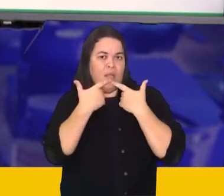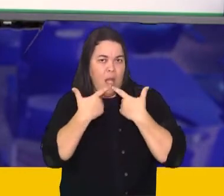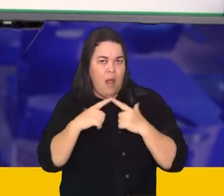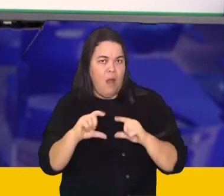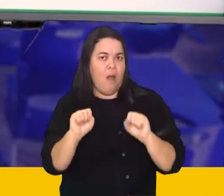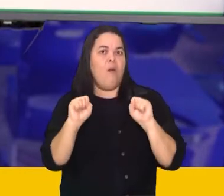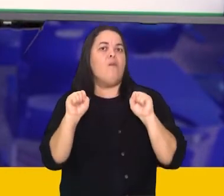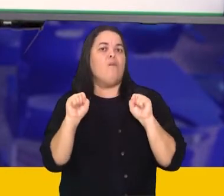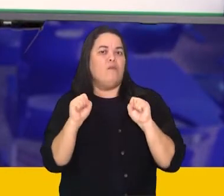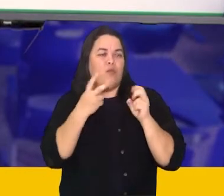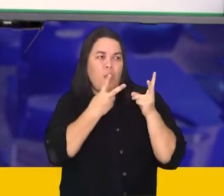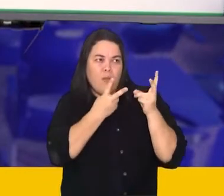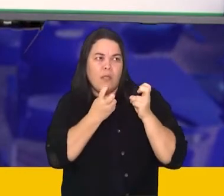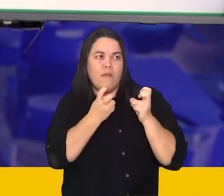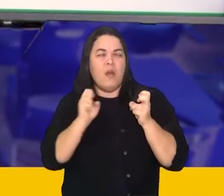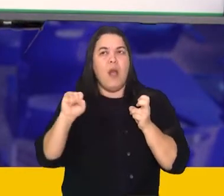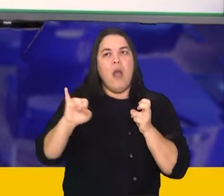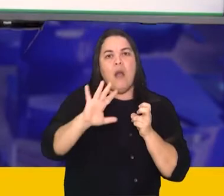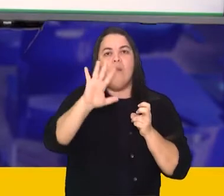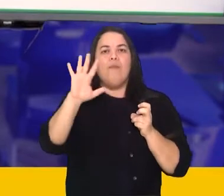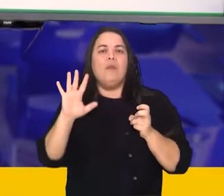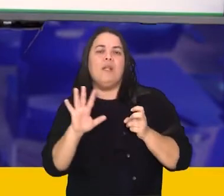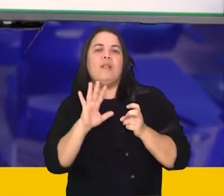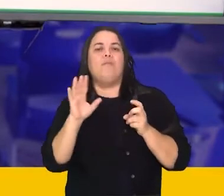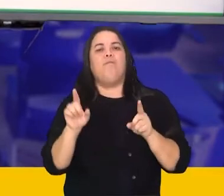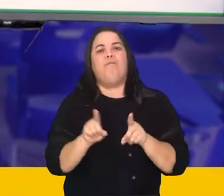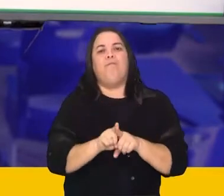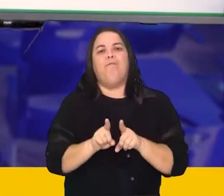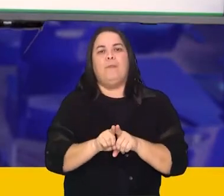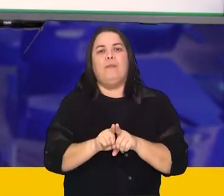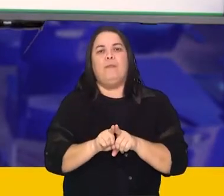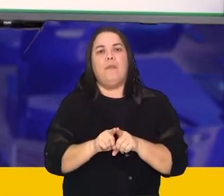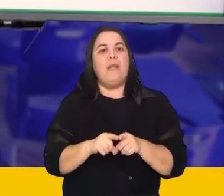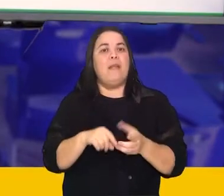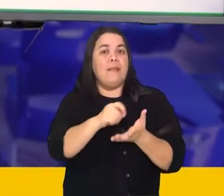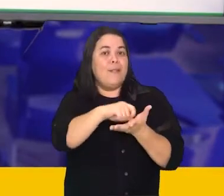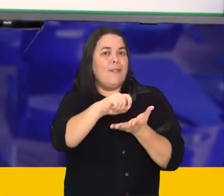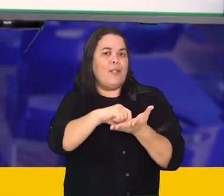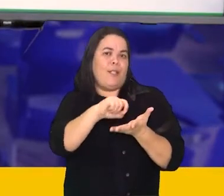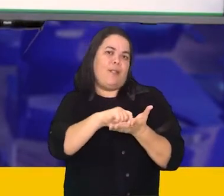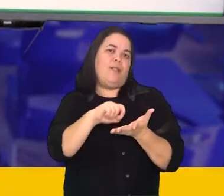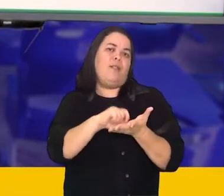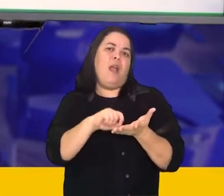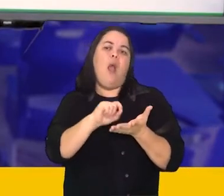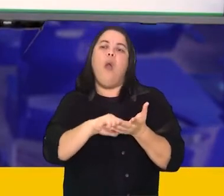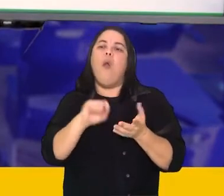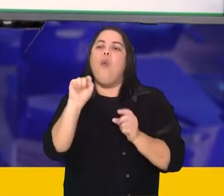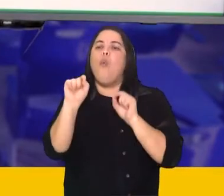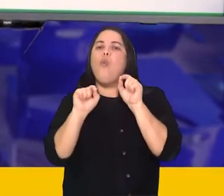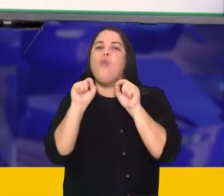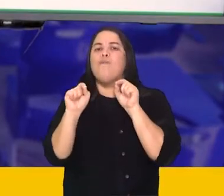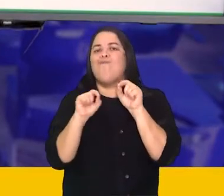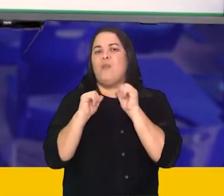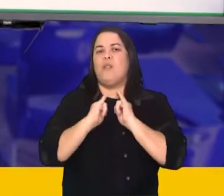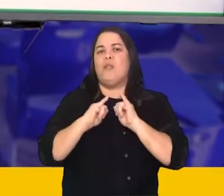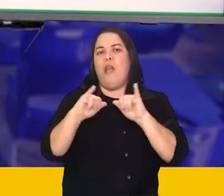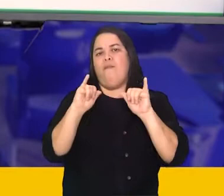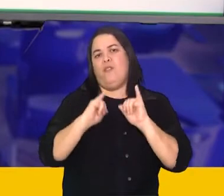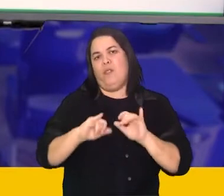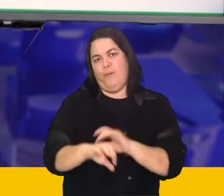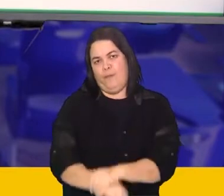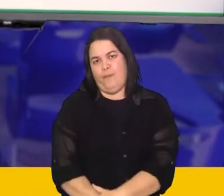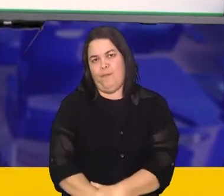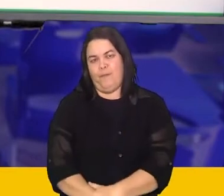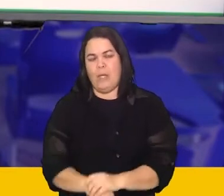e observar também a parte verbal, a parte escrita, o que é que traz de texto escrito, para que